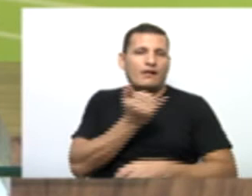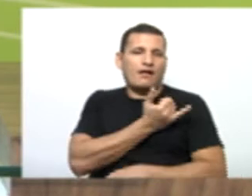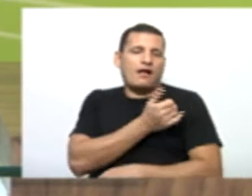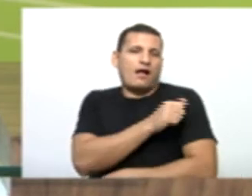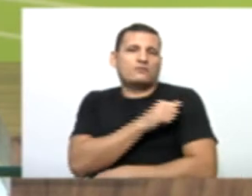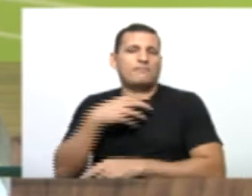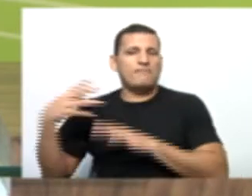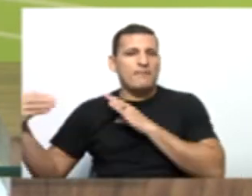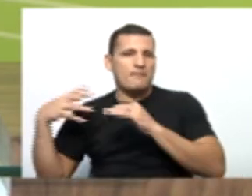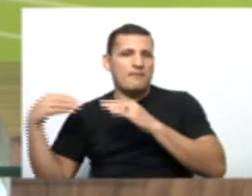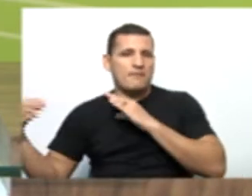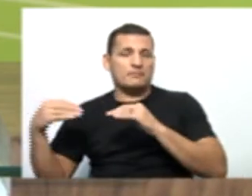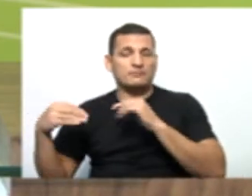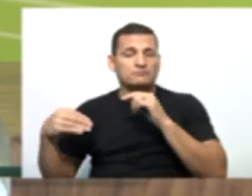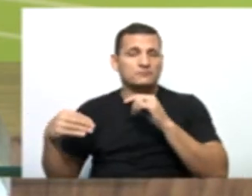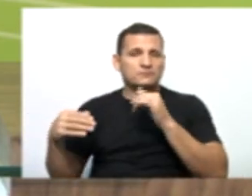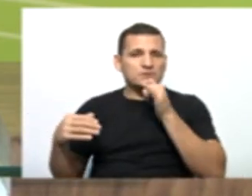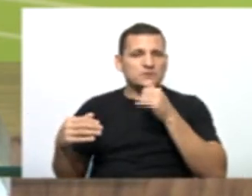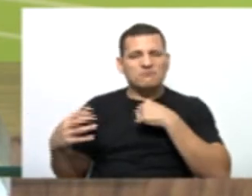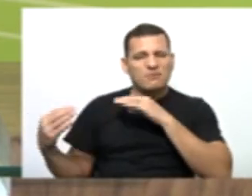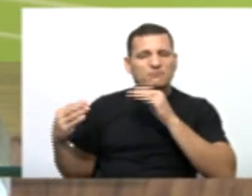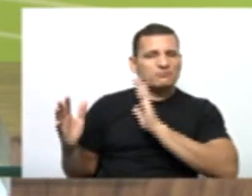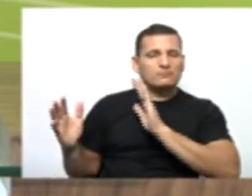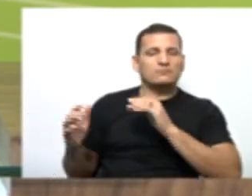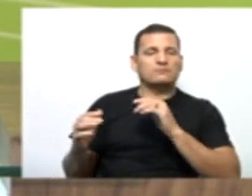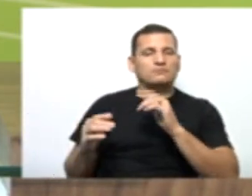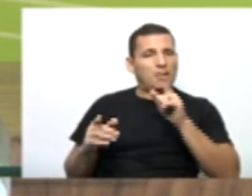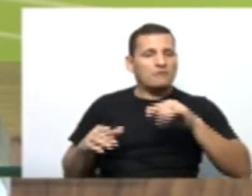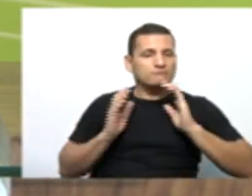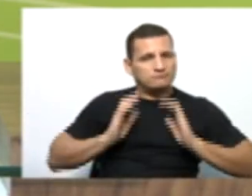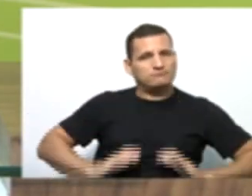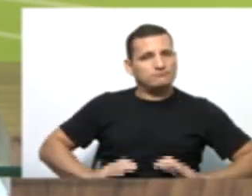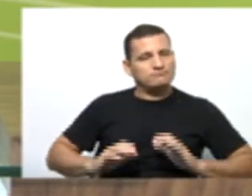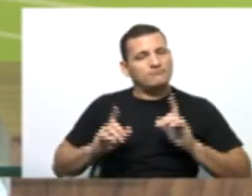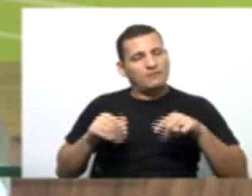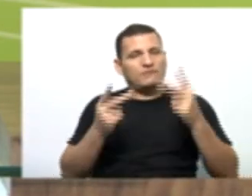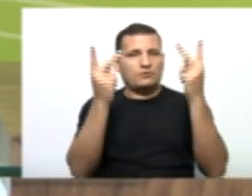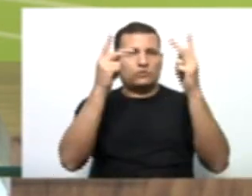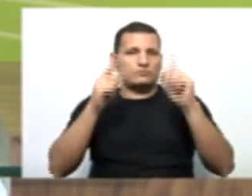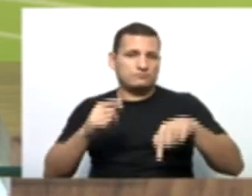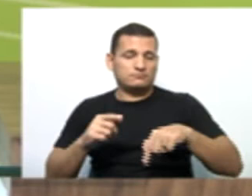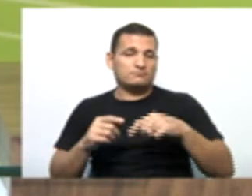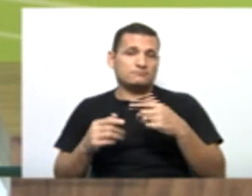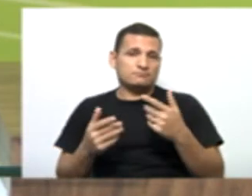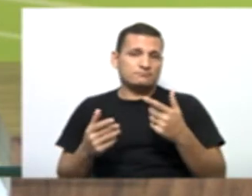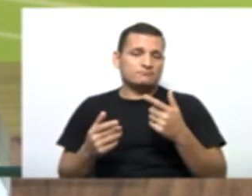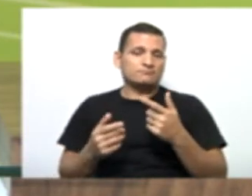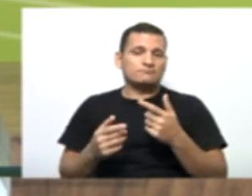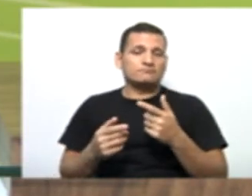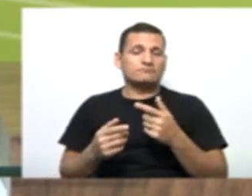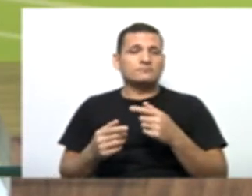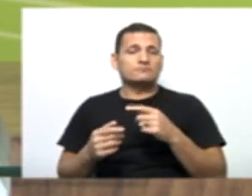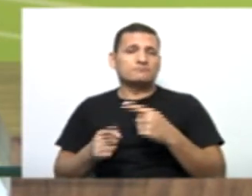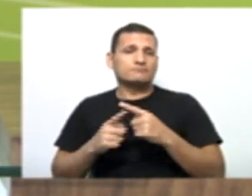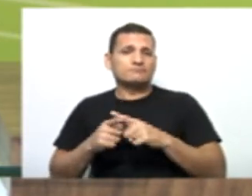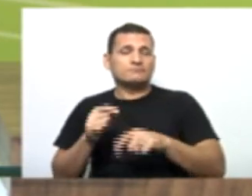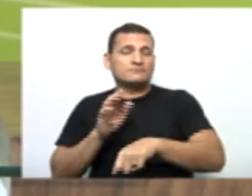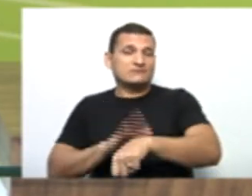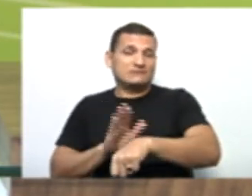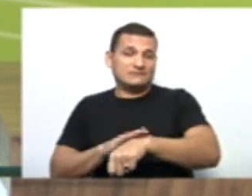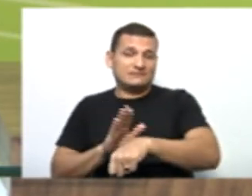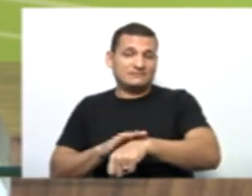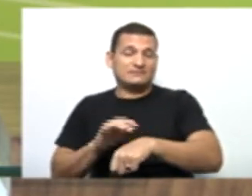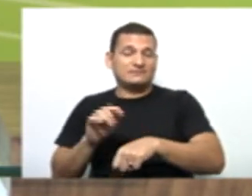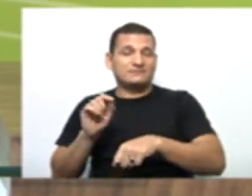também é uma conduta. Não é porque eu gosto de conversar que eu vou conversar em todo momento, mas naquele momento a minha conduta tem que ser